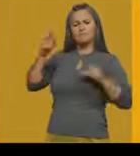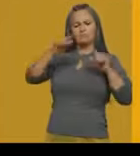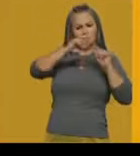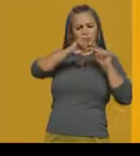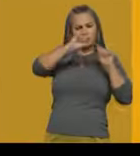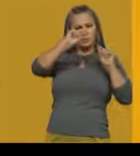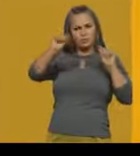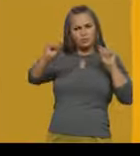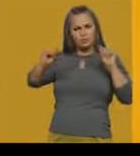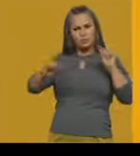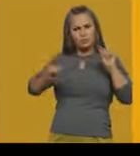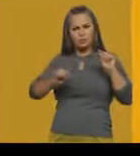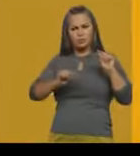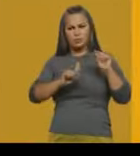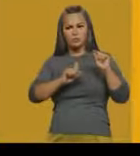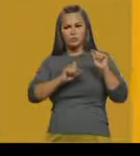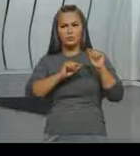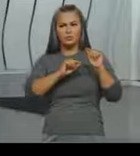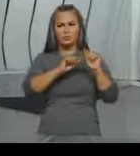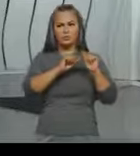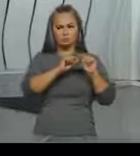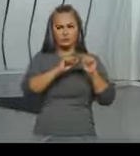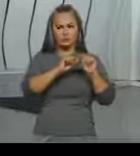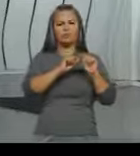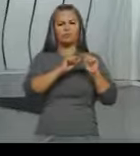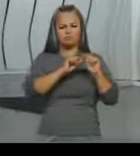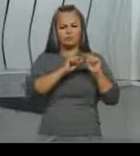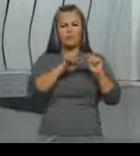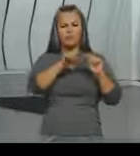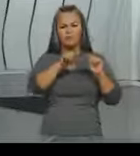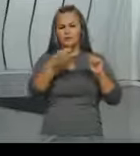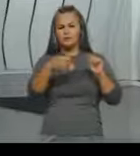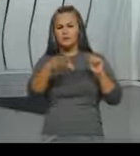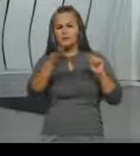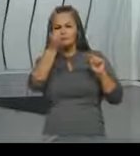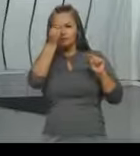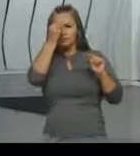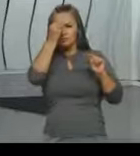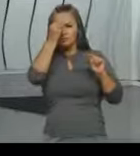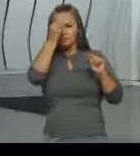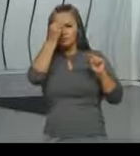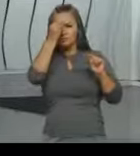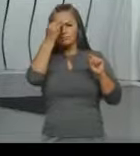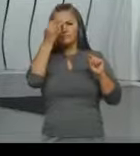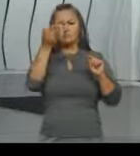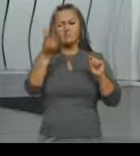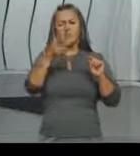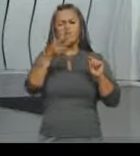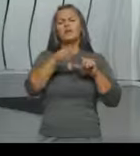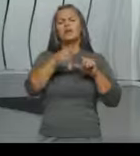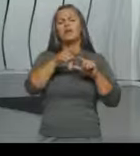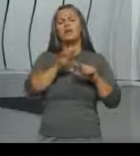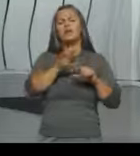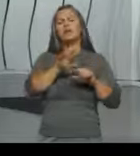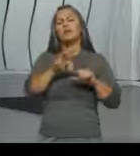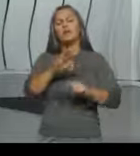pouco. Isso aqui eu tirei não do PET, mas para a gente tomar conhecimento, beleza? Estou falando lá de